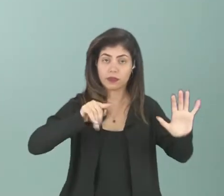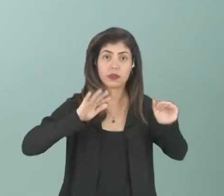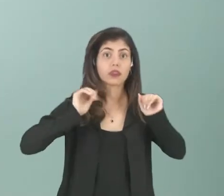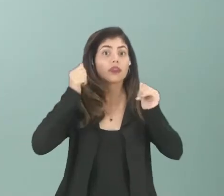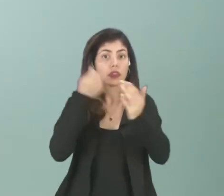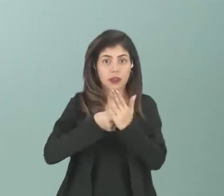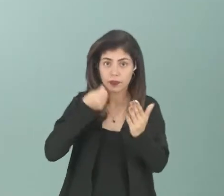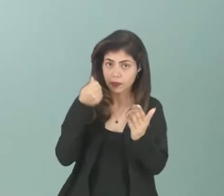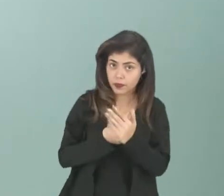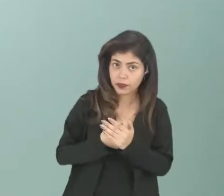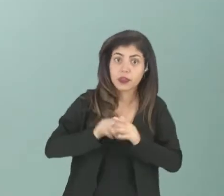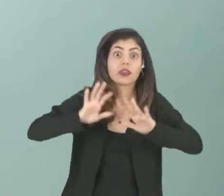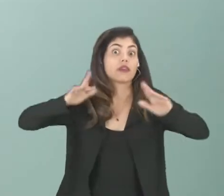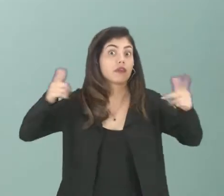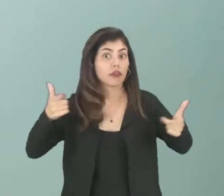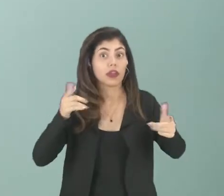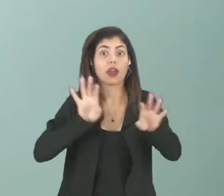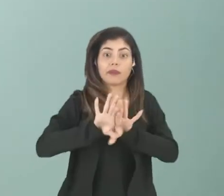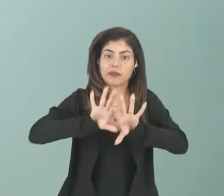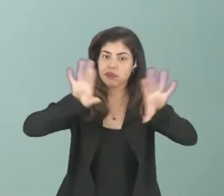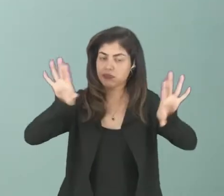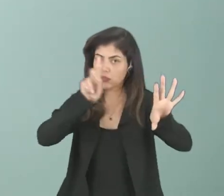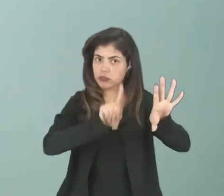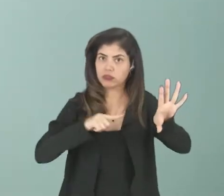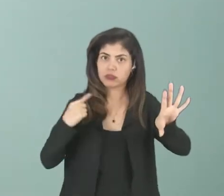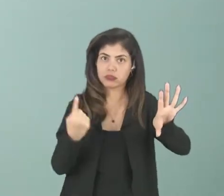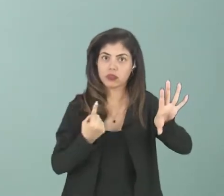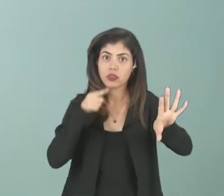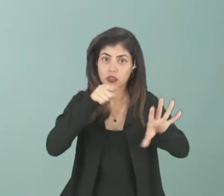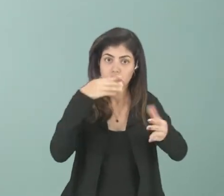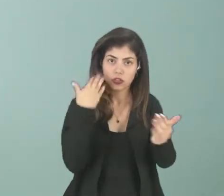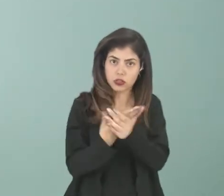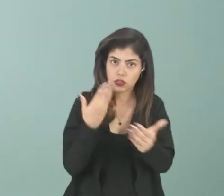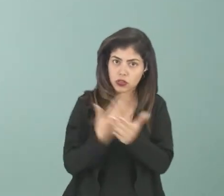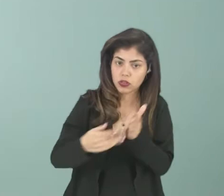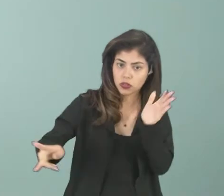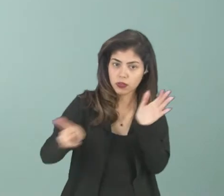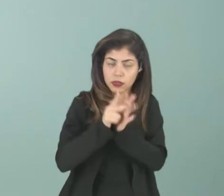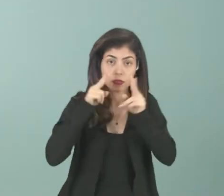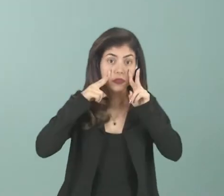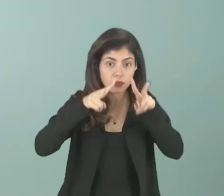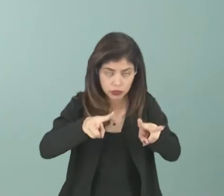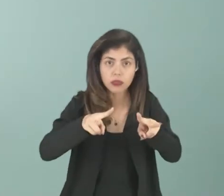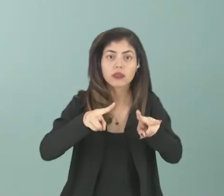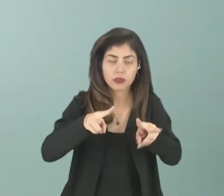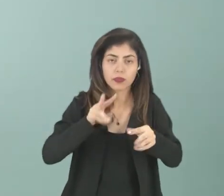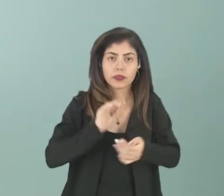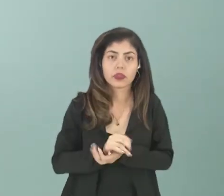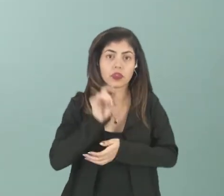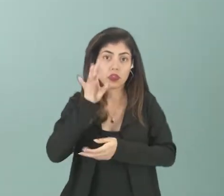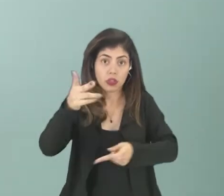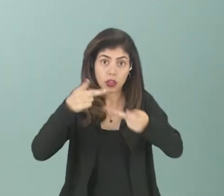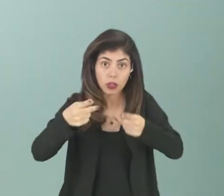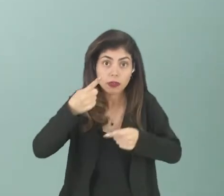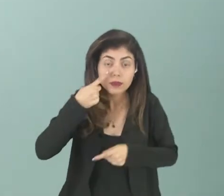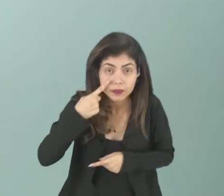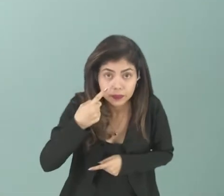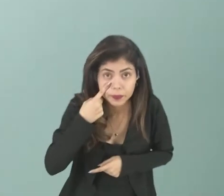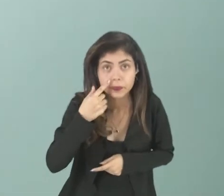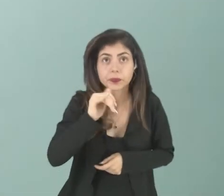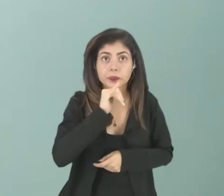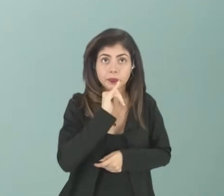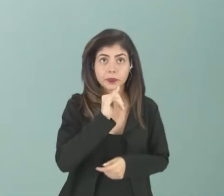me esforçar para fazer o máximo de neutralidade para que você, estudante, construa o seu ponto de vista. E eu só te convido a olhar,